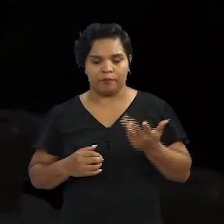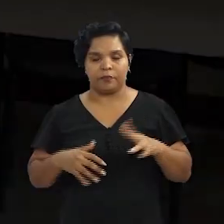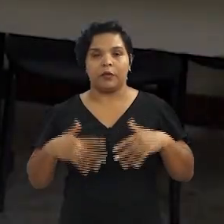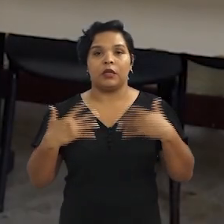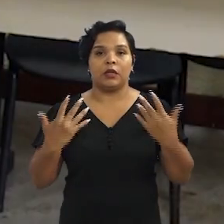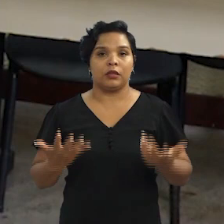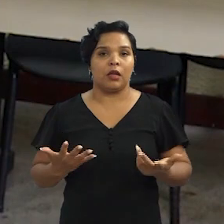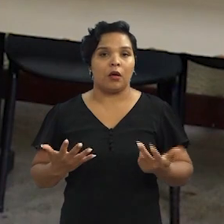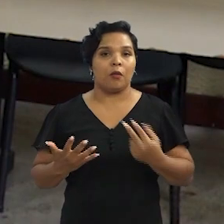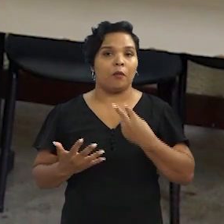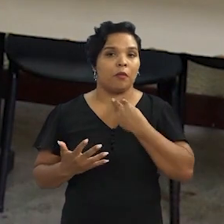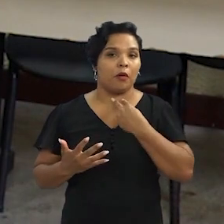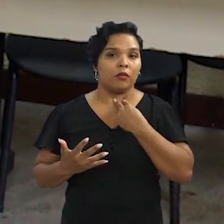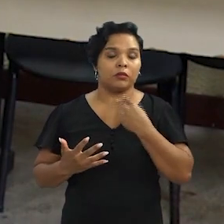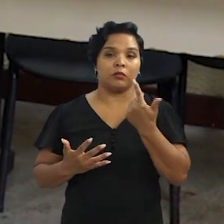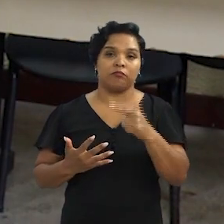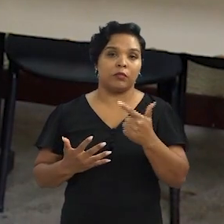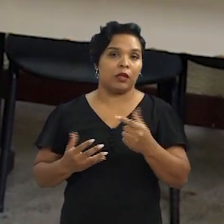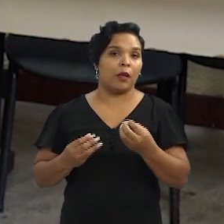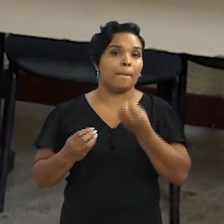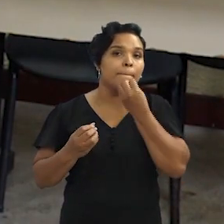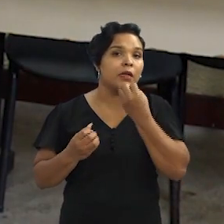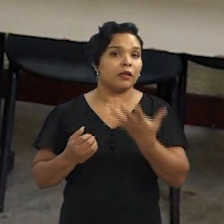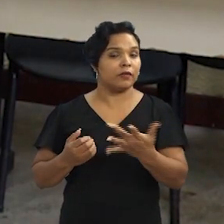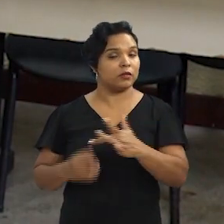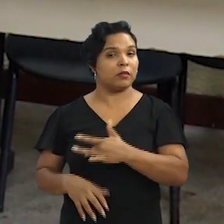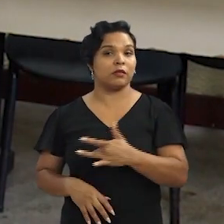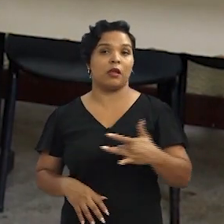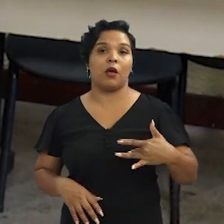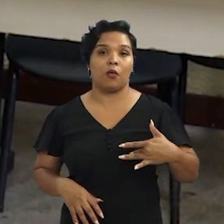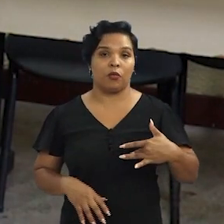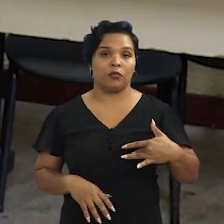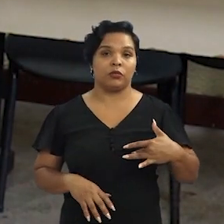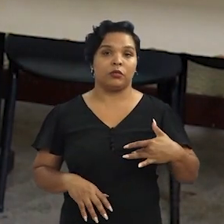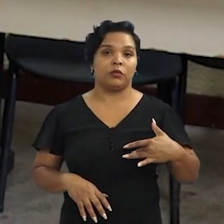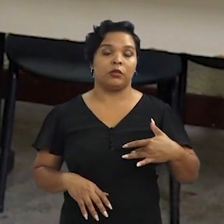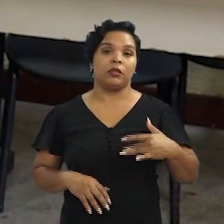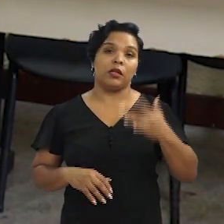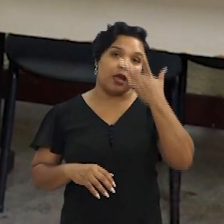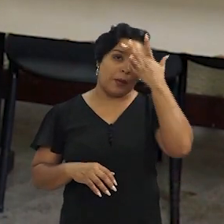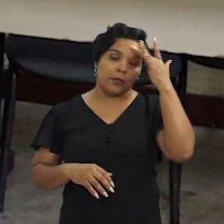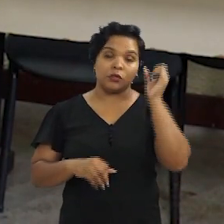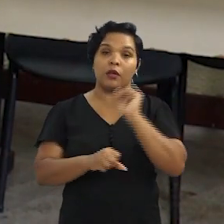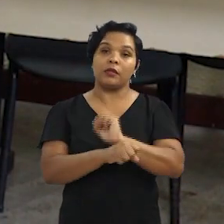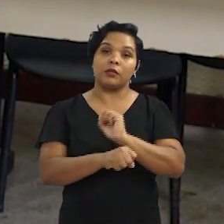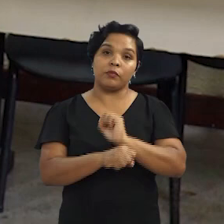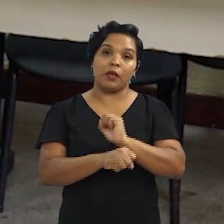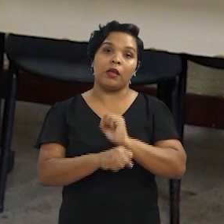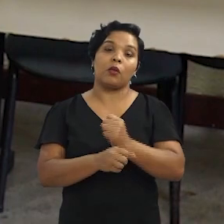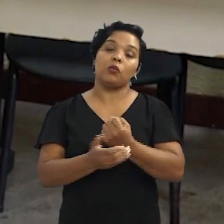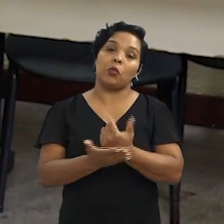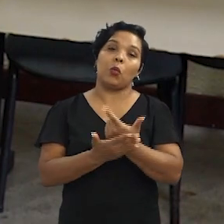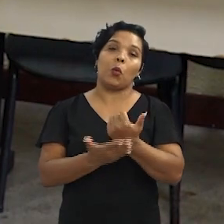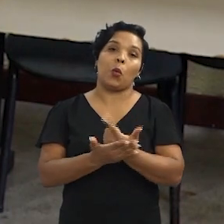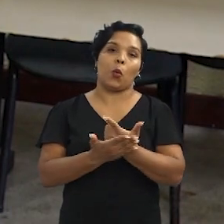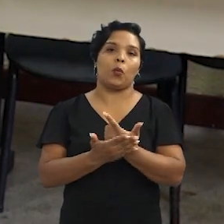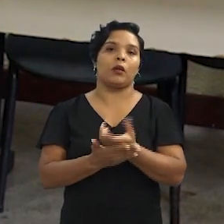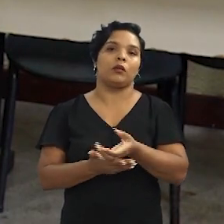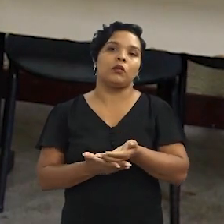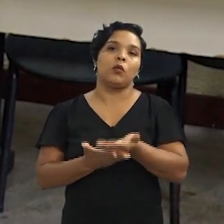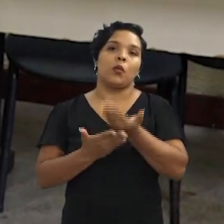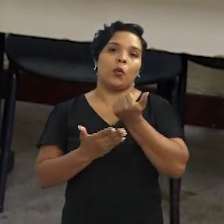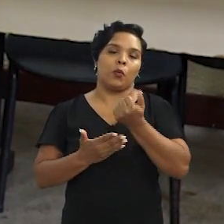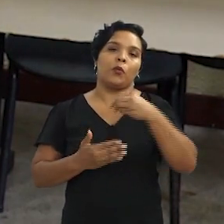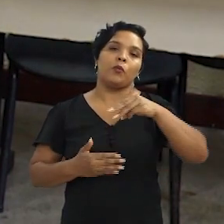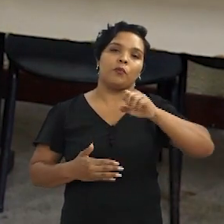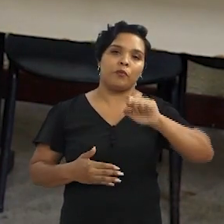comercial. Então, ele pode não trazer esses benefícios à saúde que o consumidor espera quando adquire